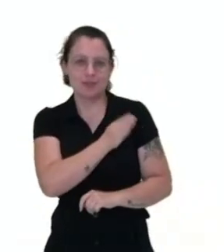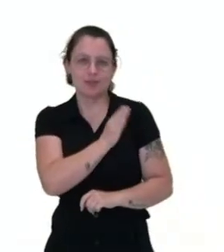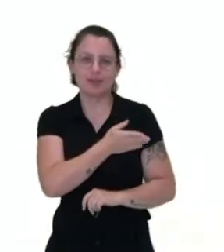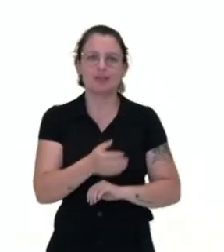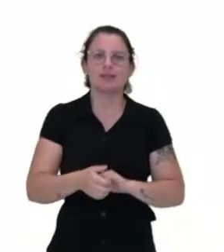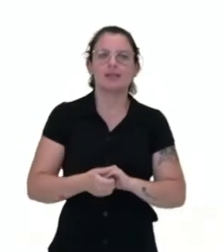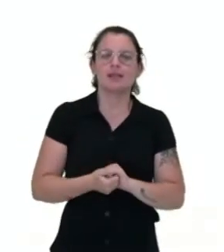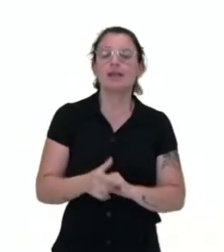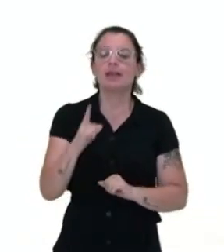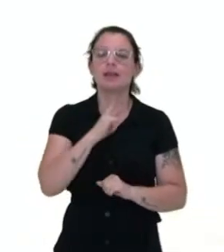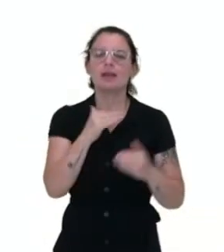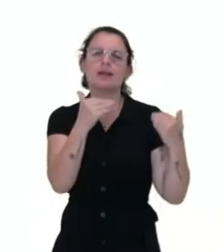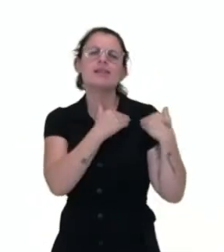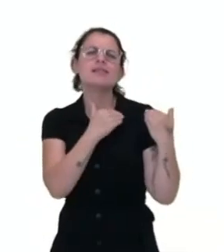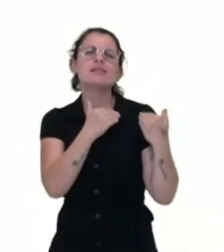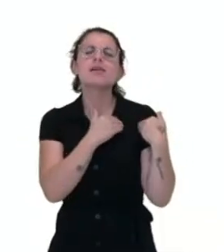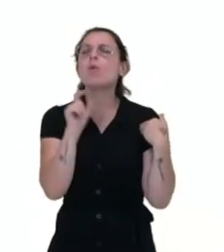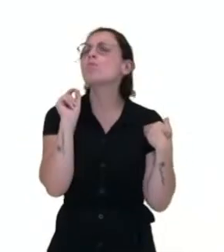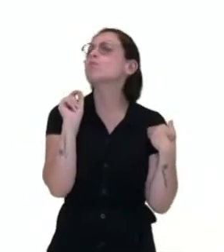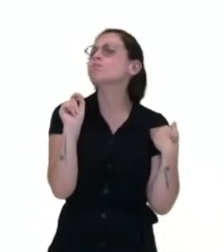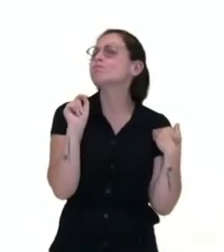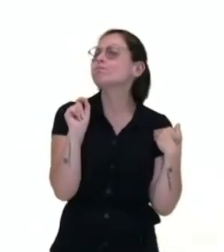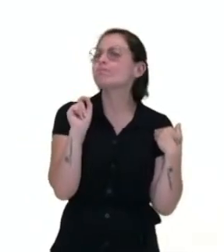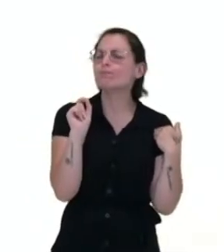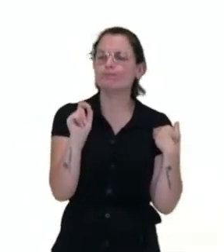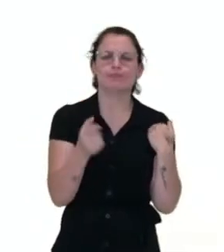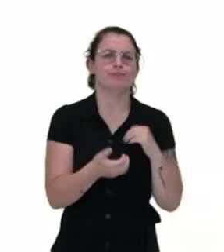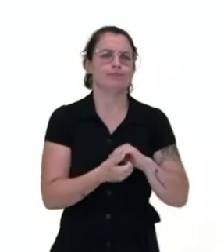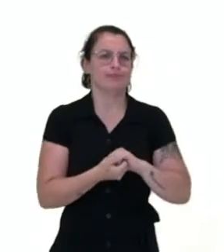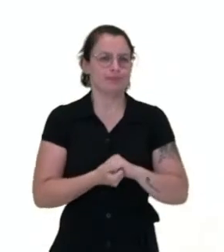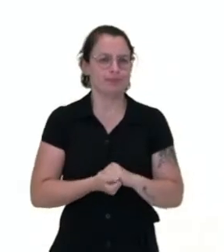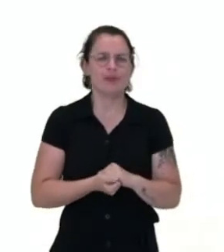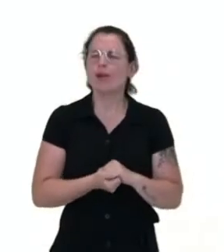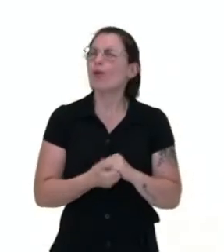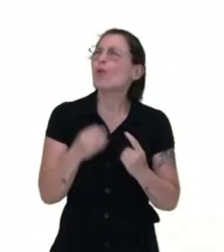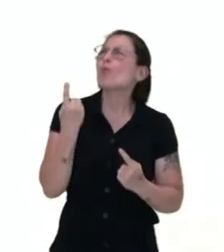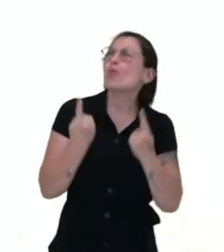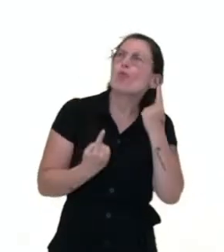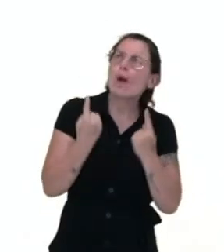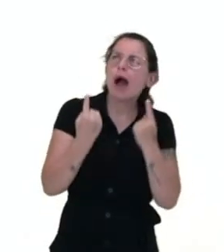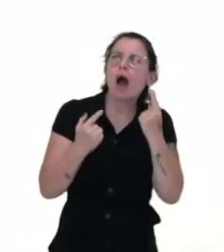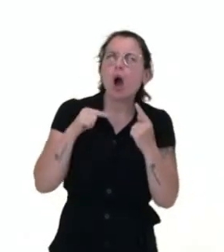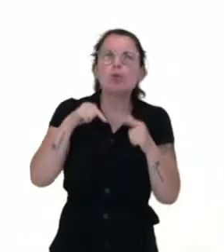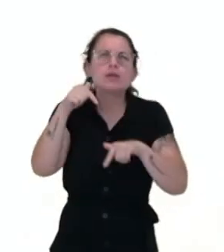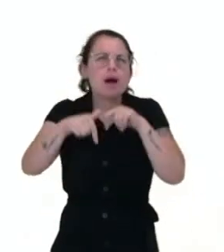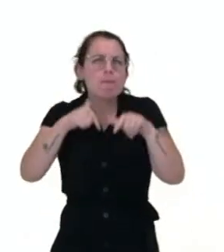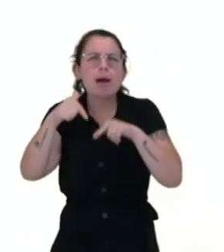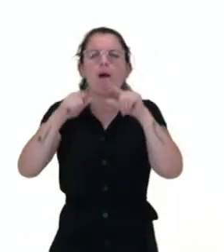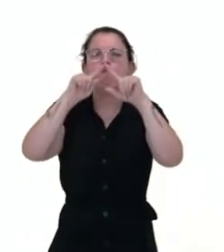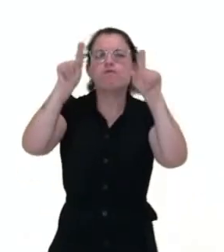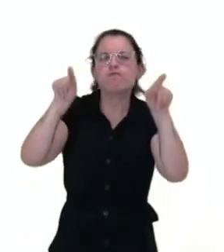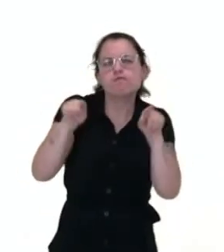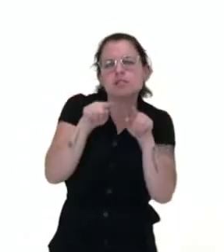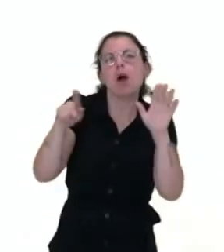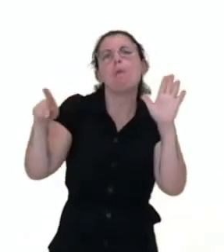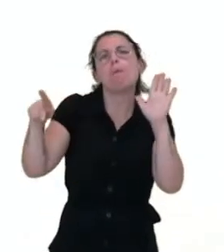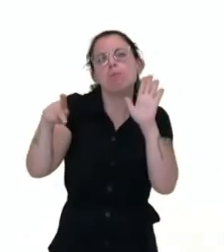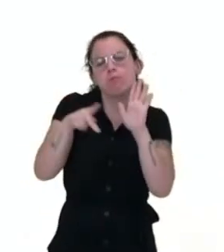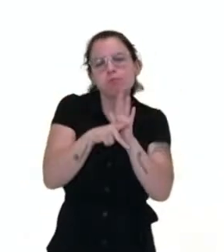é responsável pelo quê? Qual que é a função desse sistema?